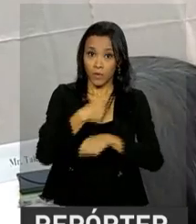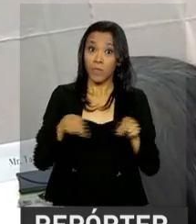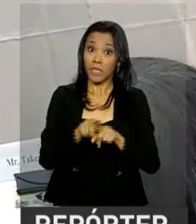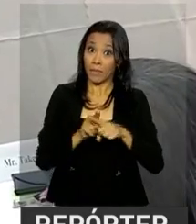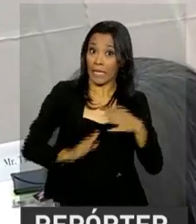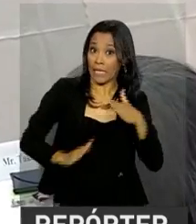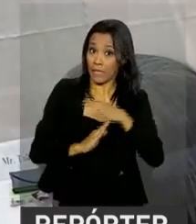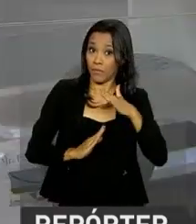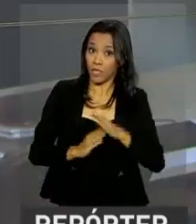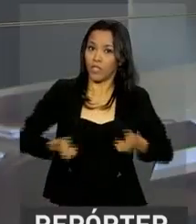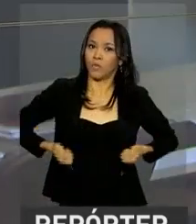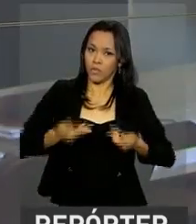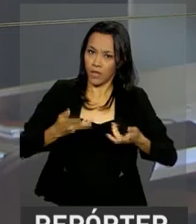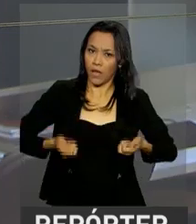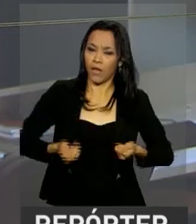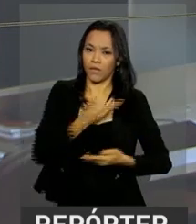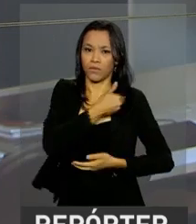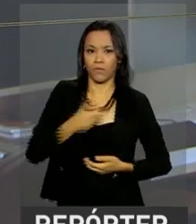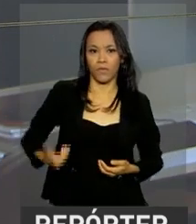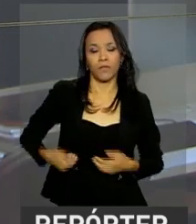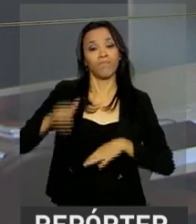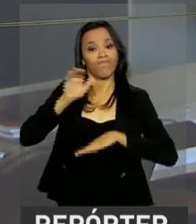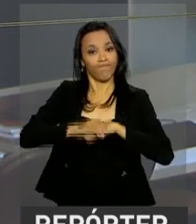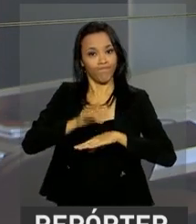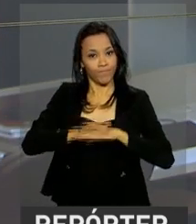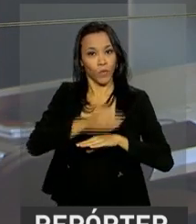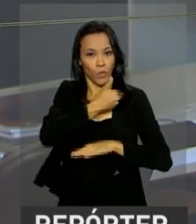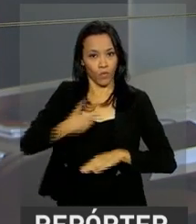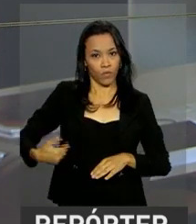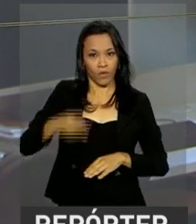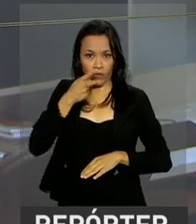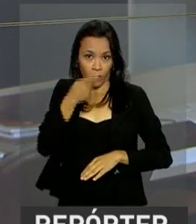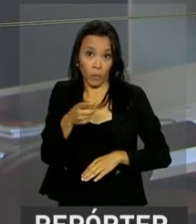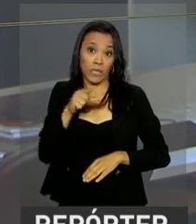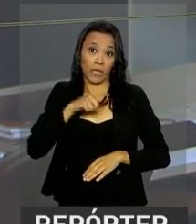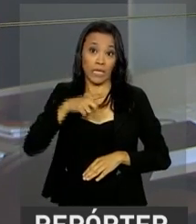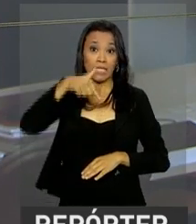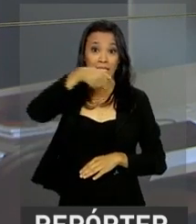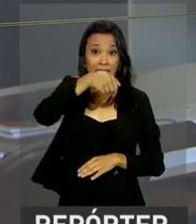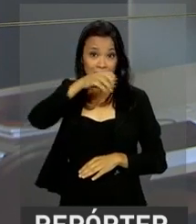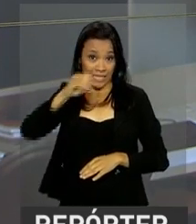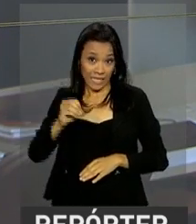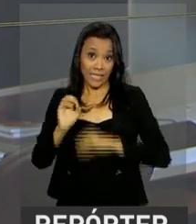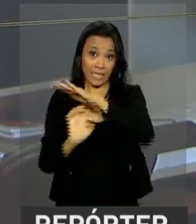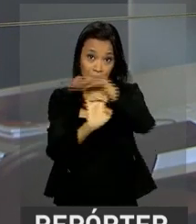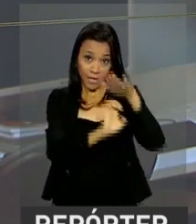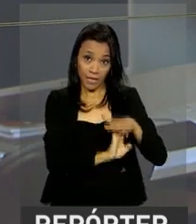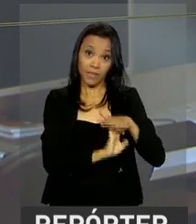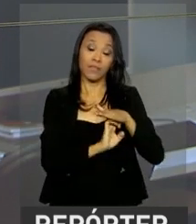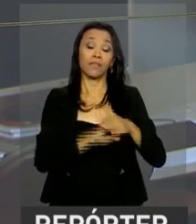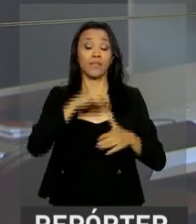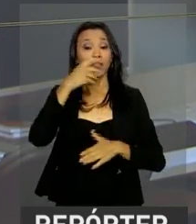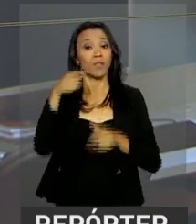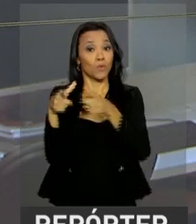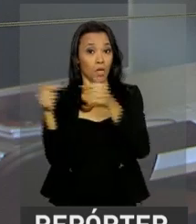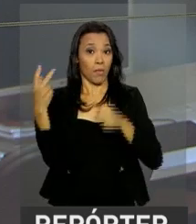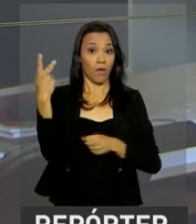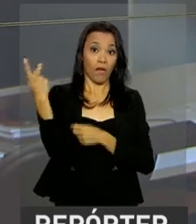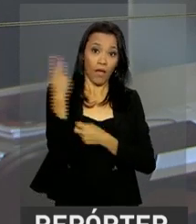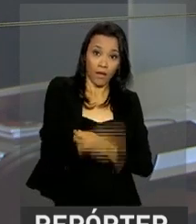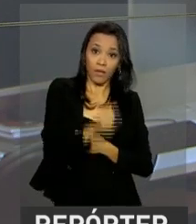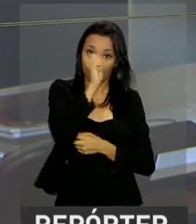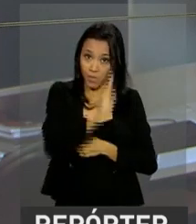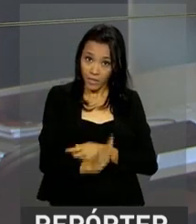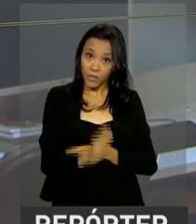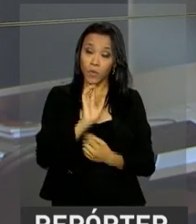gastos públicos. Segundo o governo, existem quase 700 empresas japonesas no Brasil e a intenção é